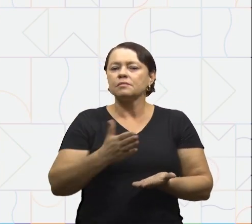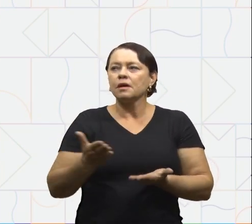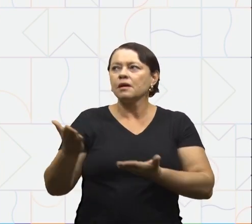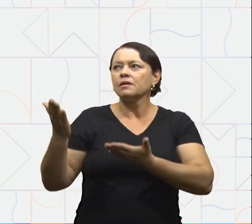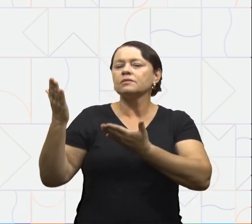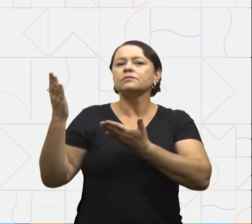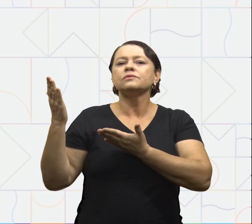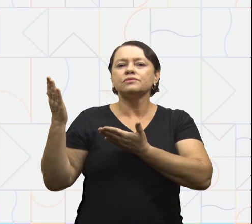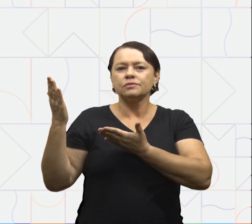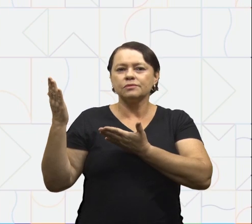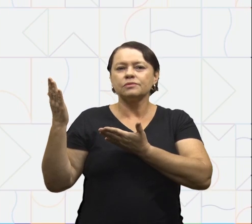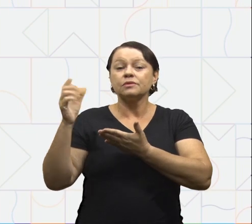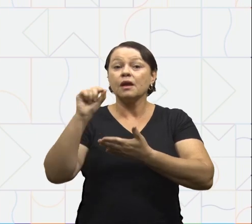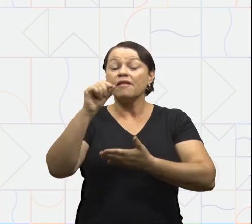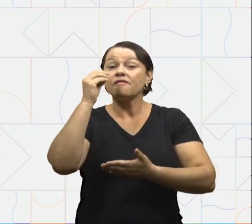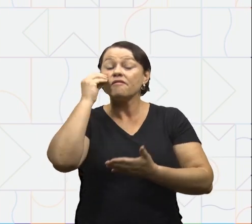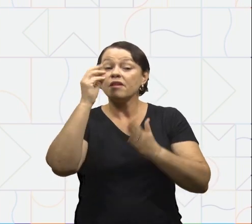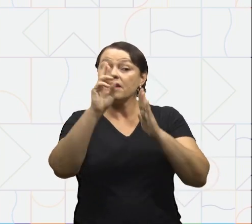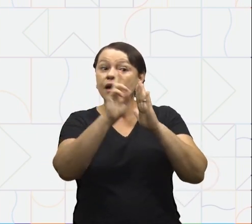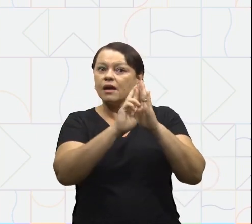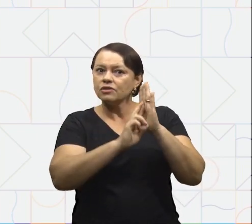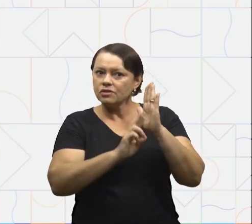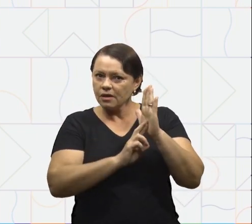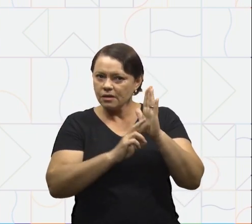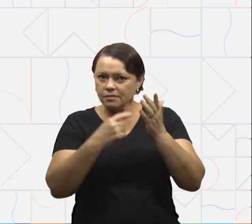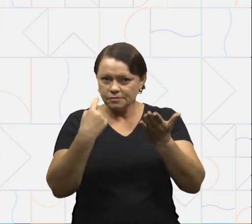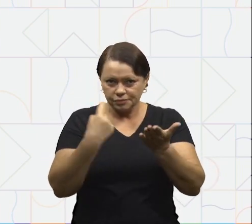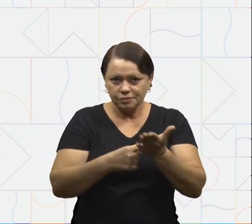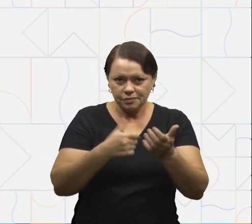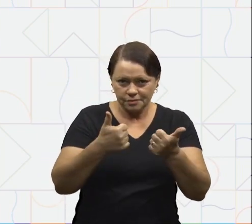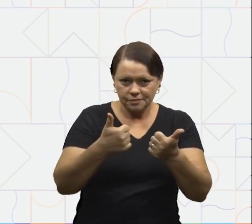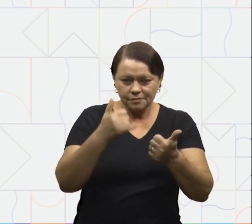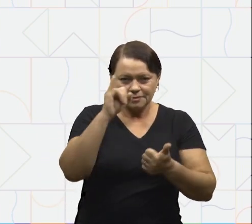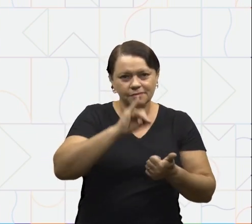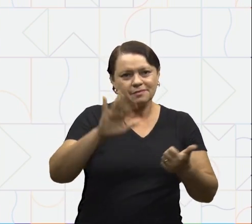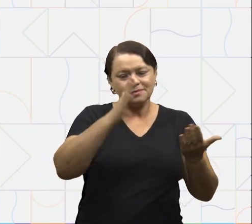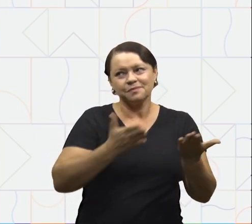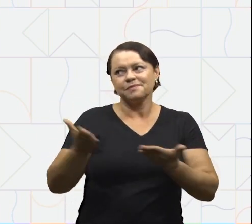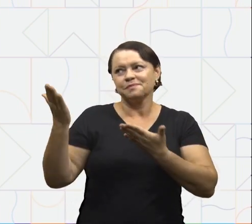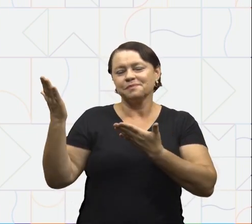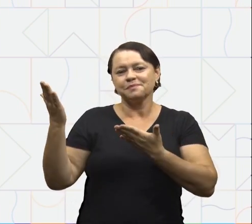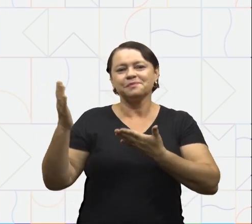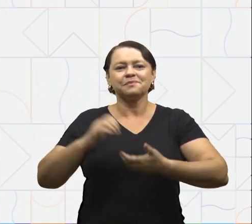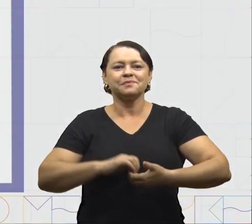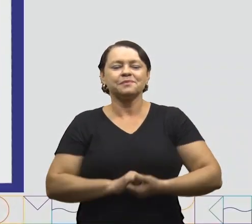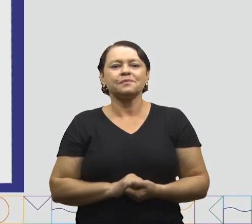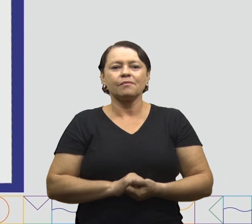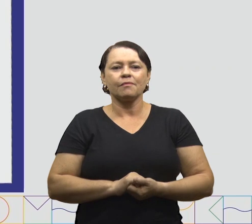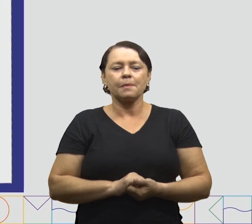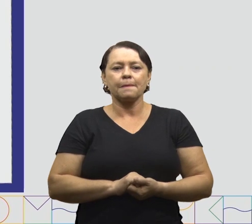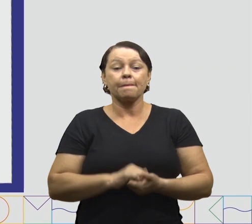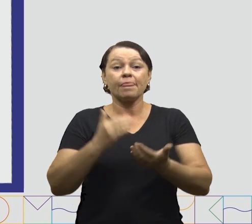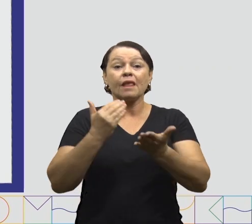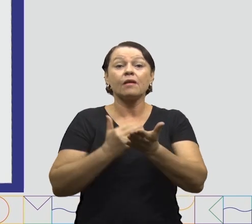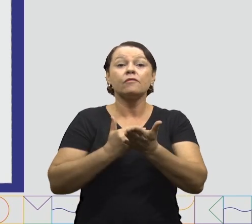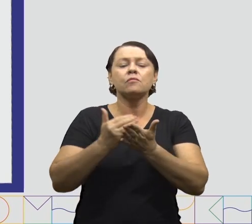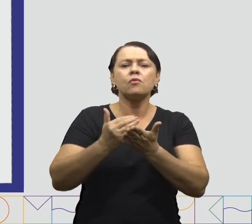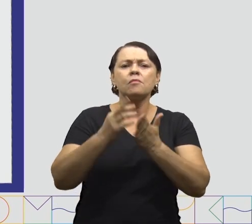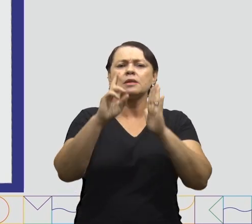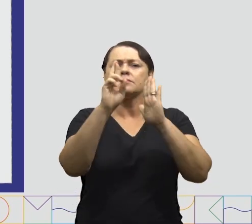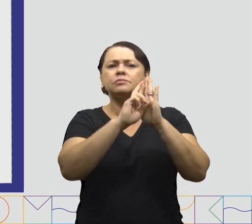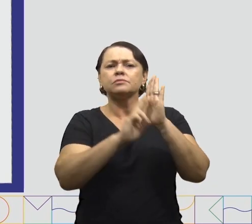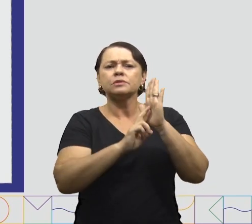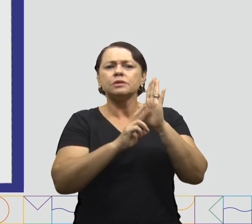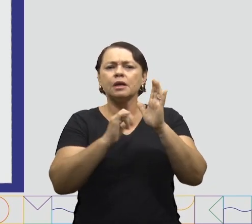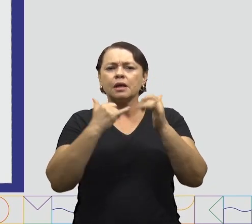as regras dessa brincadeira ou jogo. Combinado? Então vamos ver a imagem na telinha para você. Vamos começar a produzir